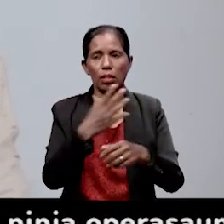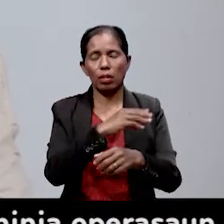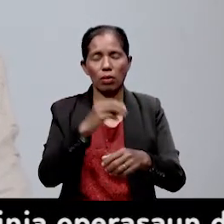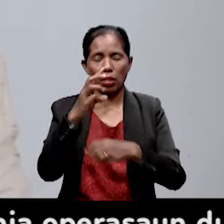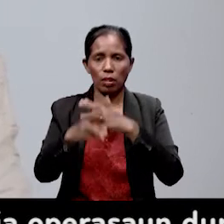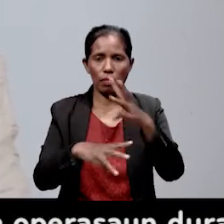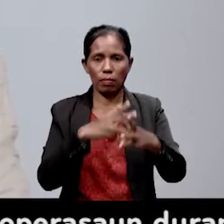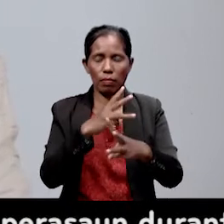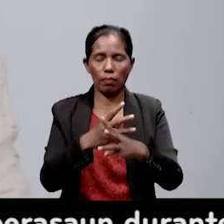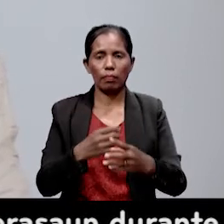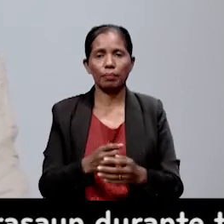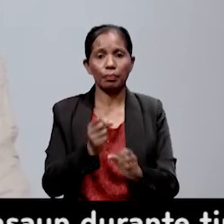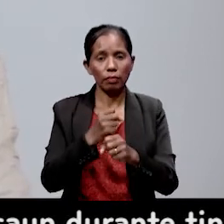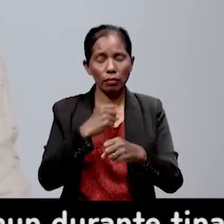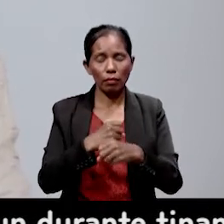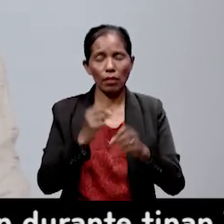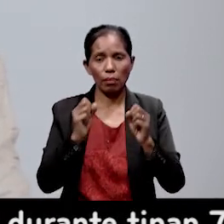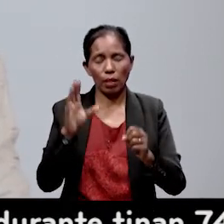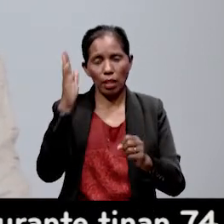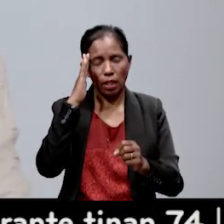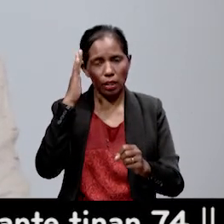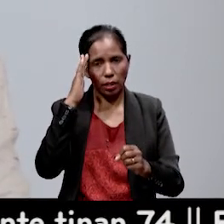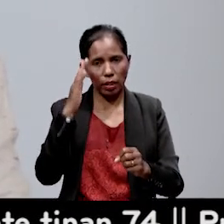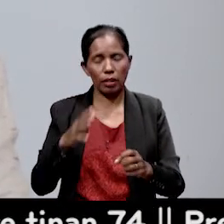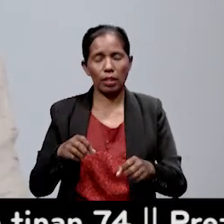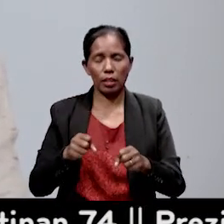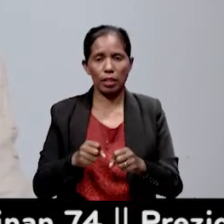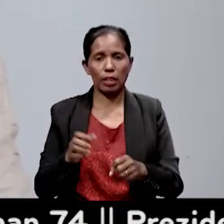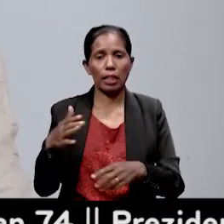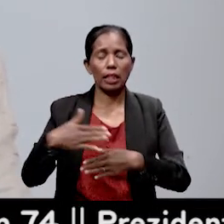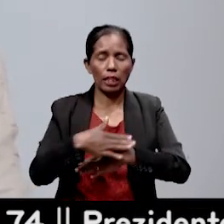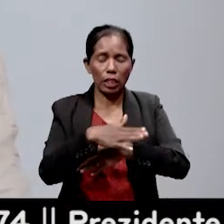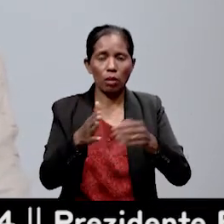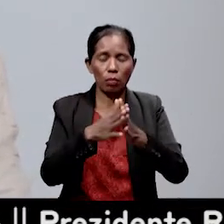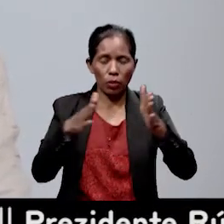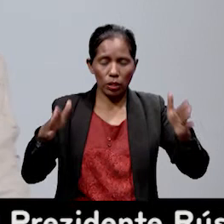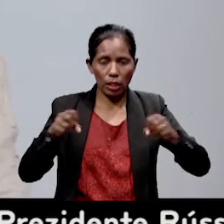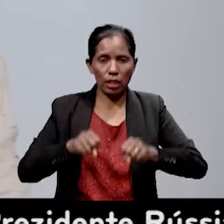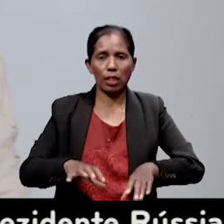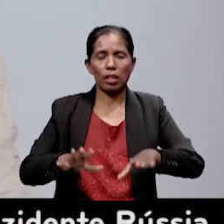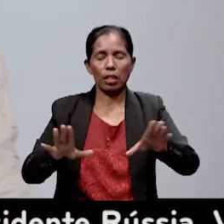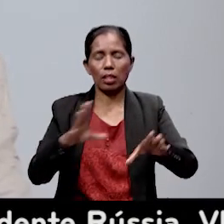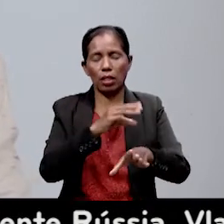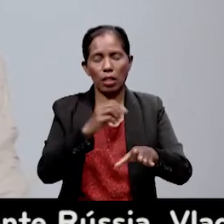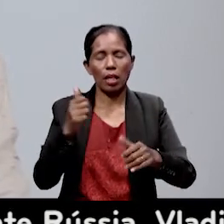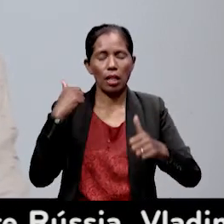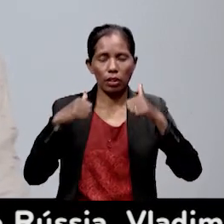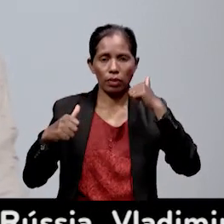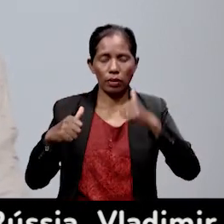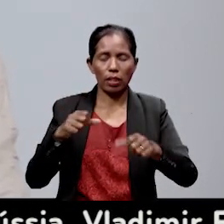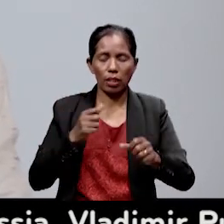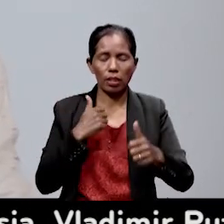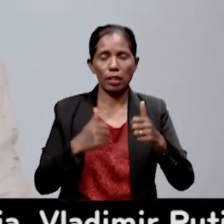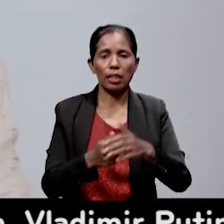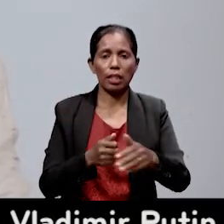mundo. Sistema NEMOS pela detecta movimento e cambot se está se laran e movimento atividade se recelo que está se ocos e